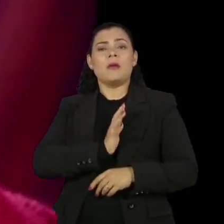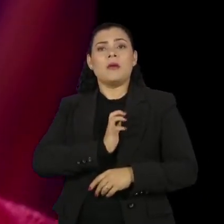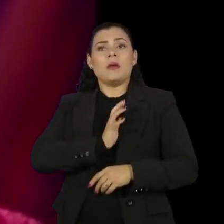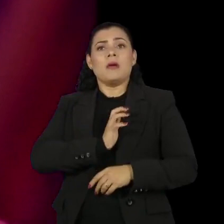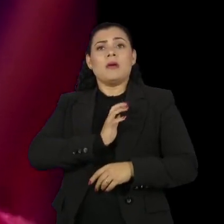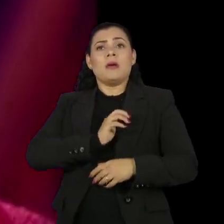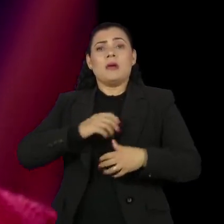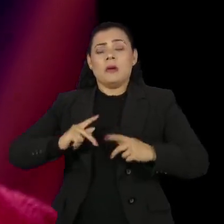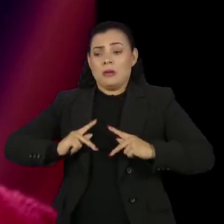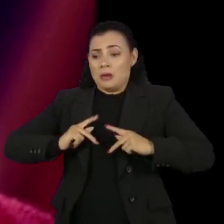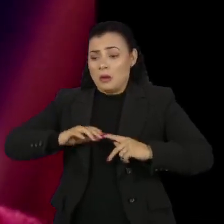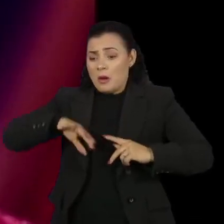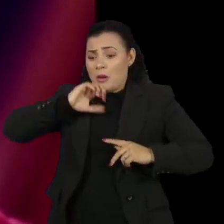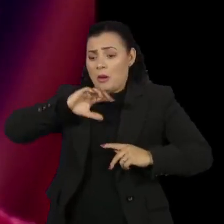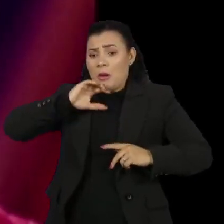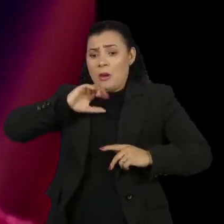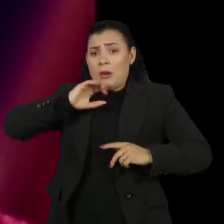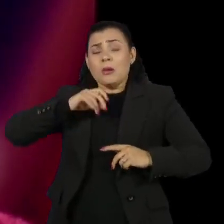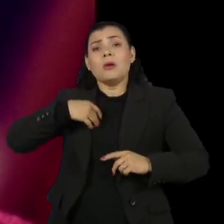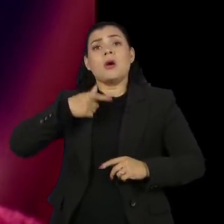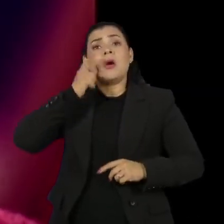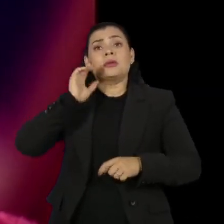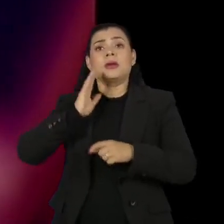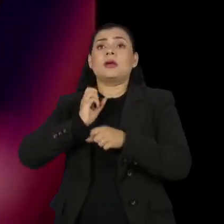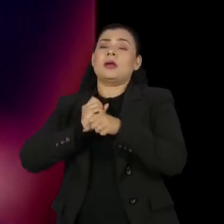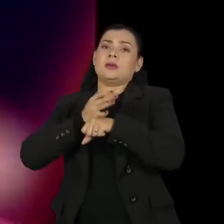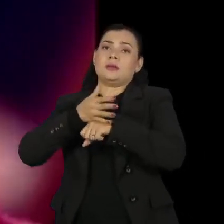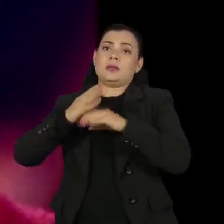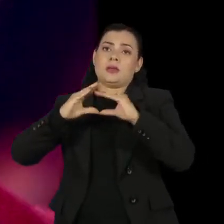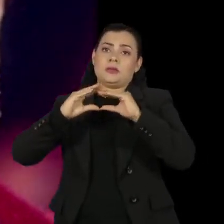e pulmonar ontem à noite no Hospital